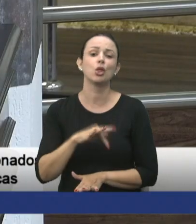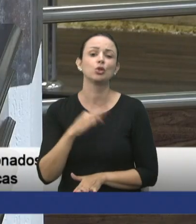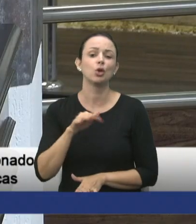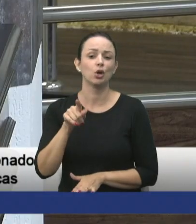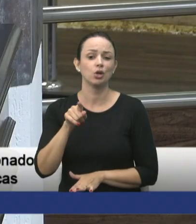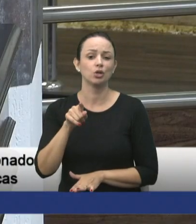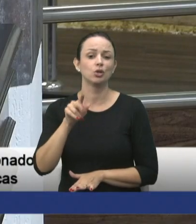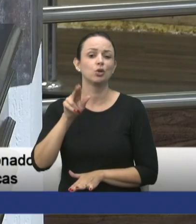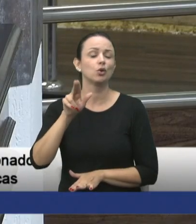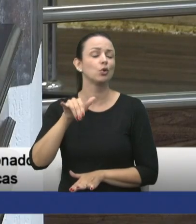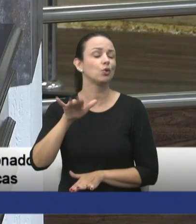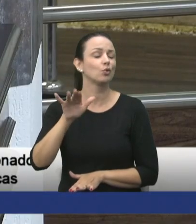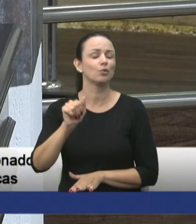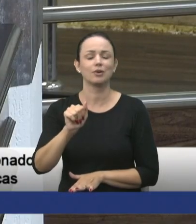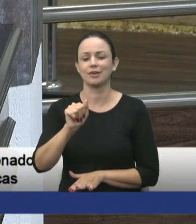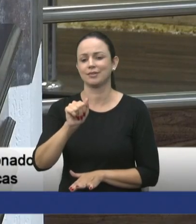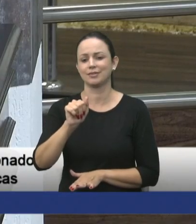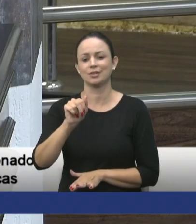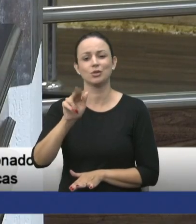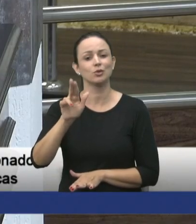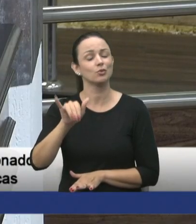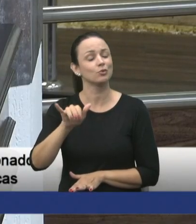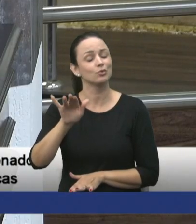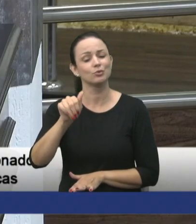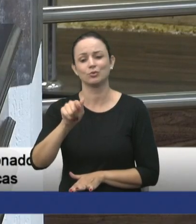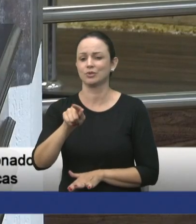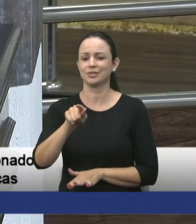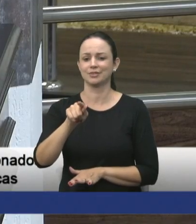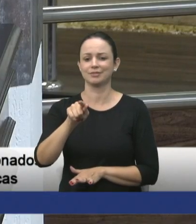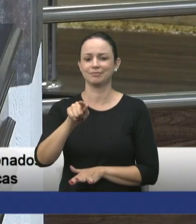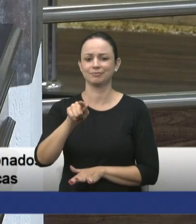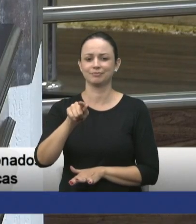nunca, jamais